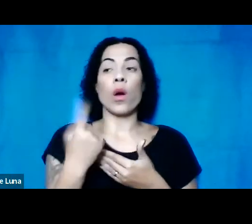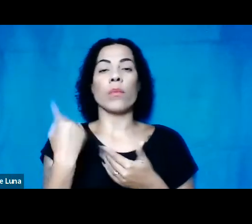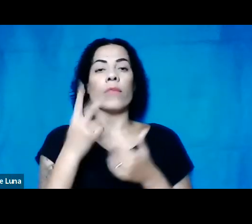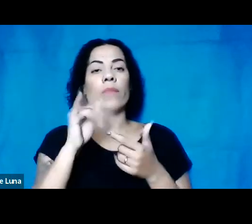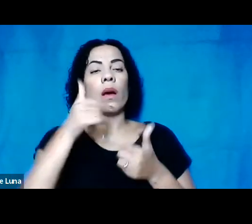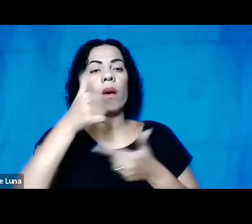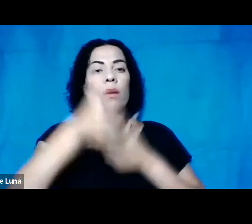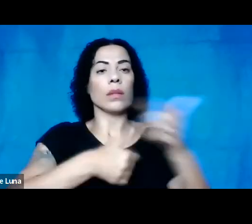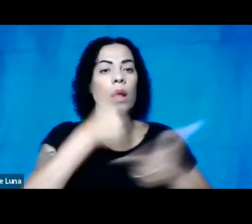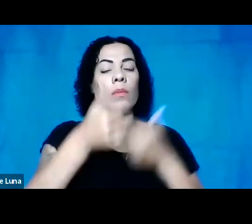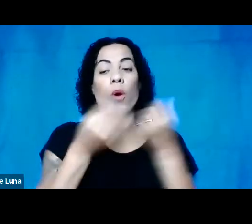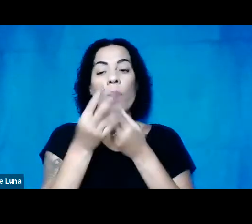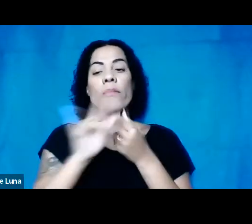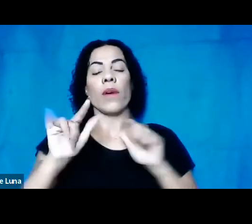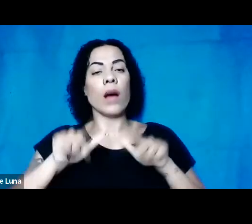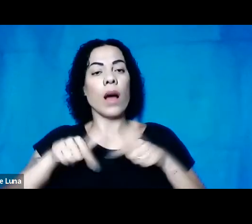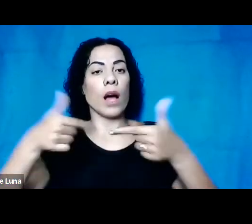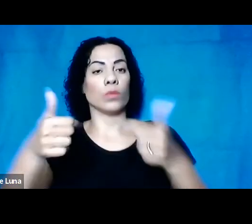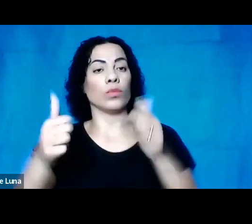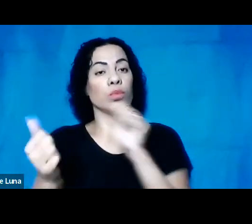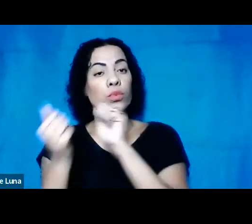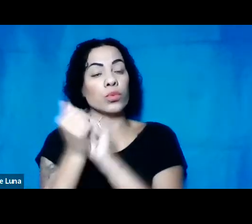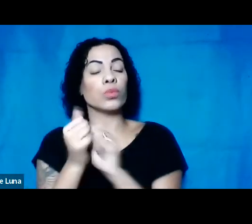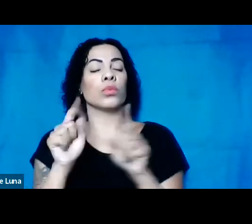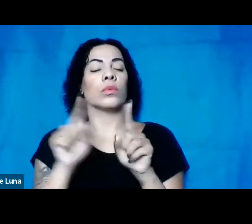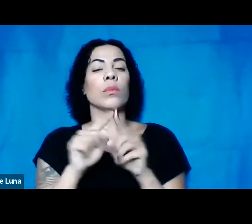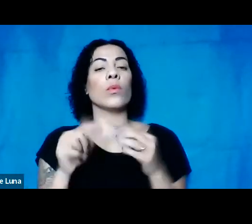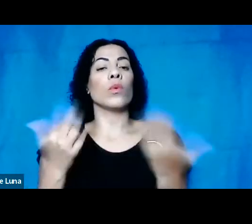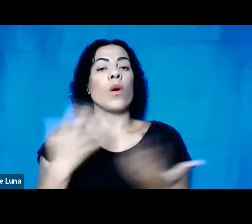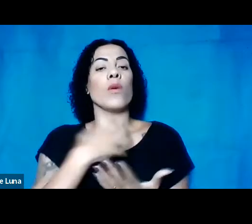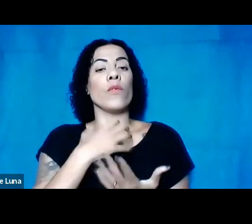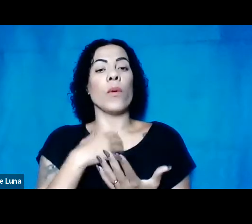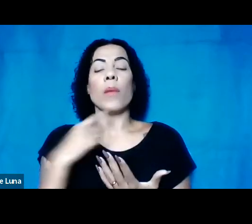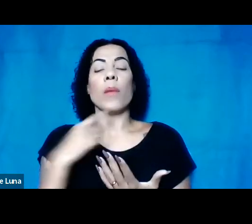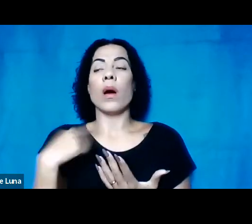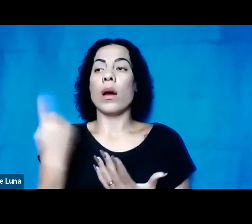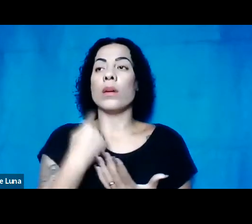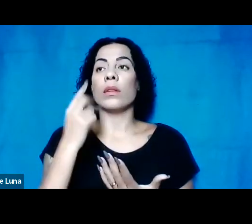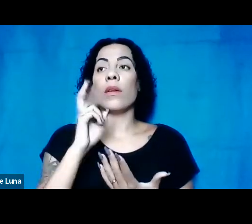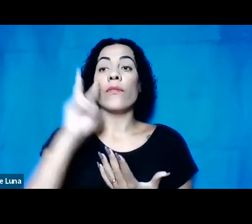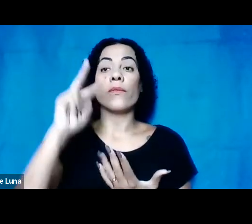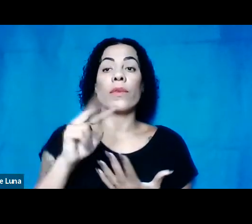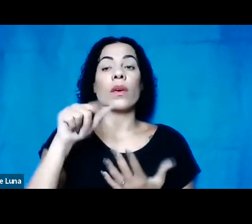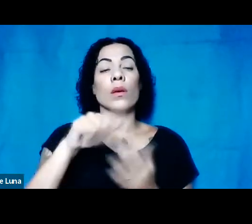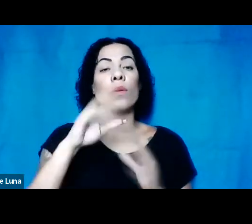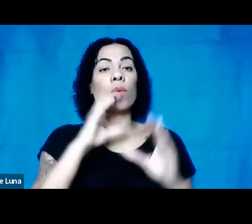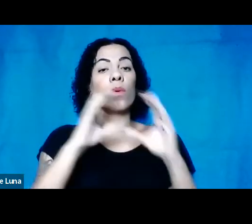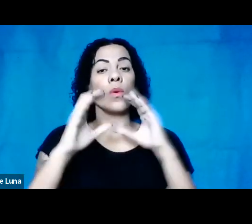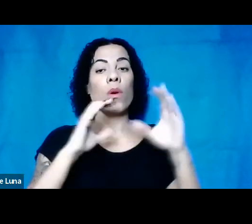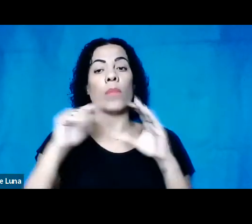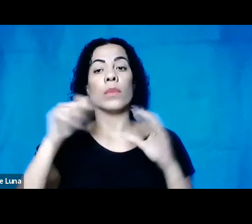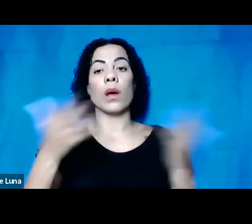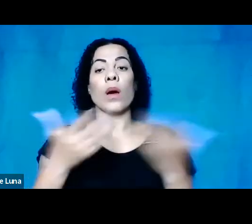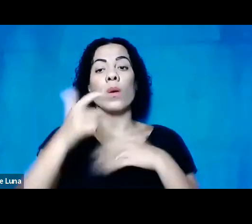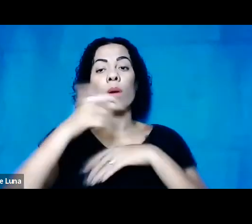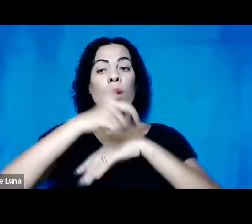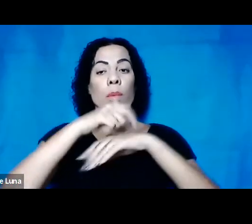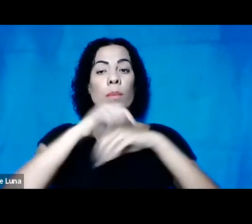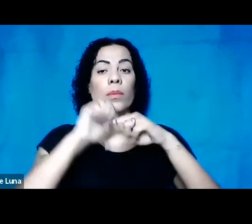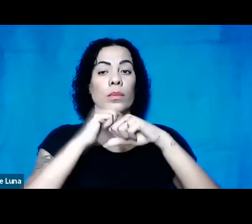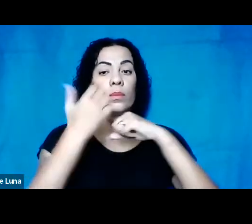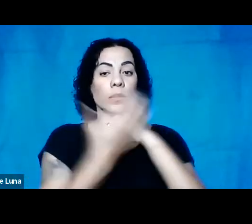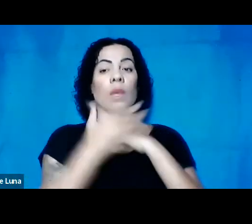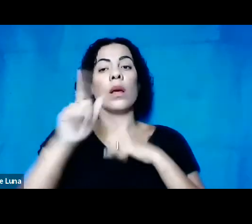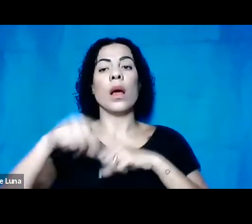agir juntos e de que maneira a gente enxerga a comunicação nesse momento da pandemia, que é um